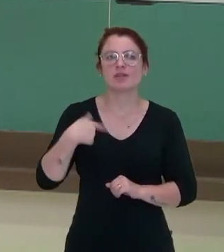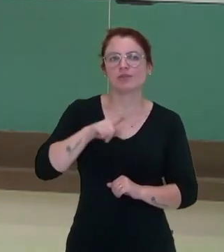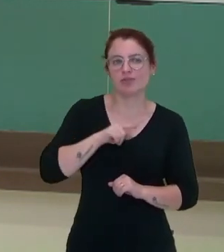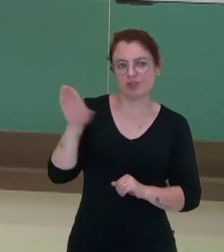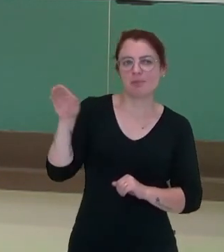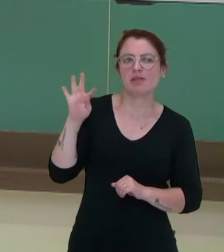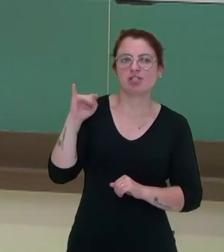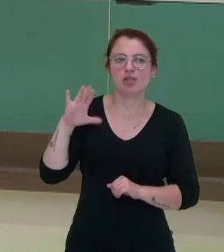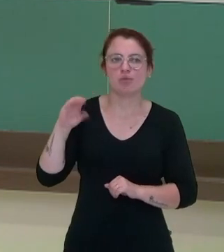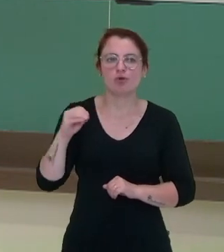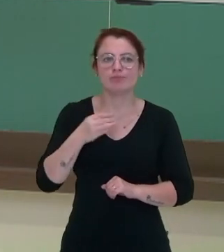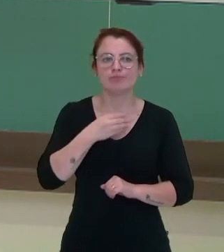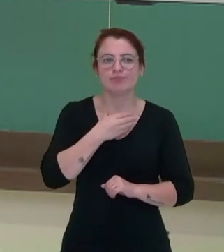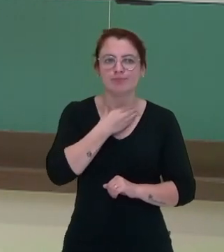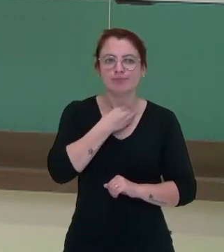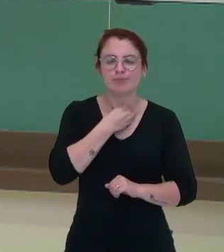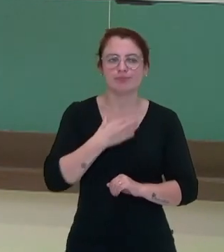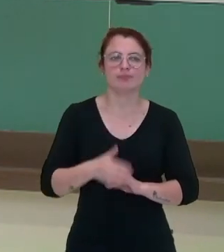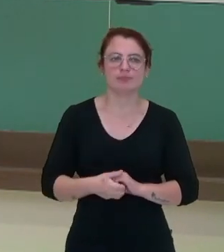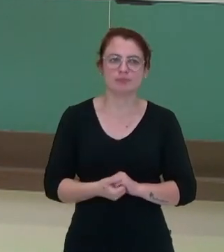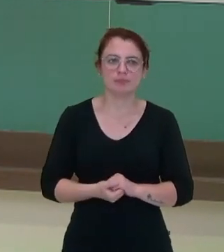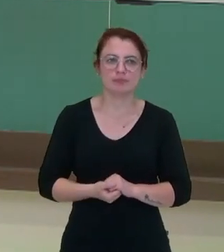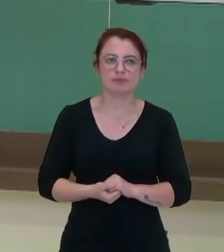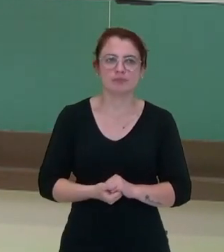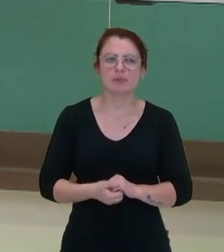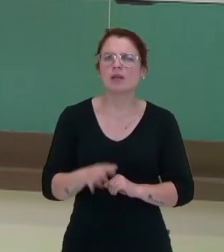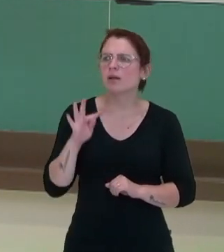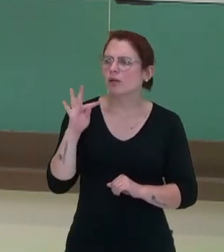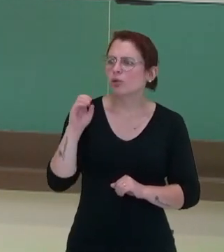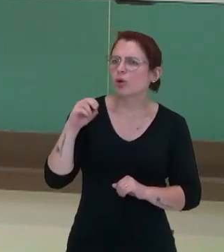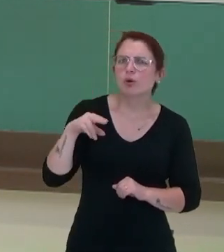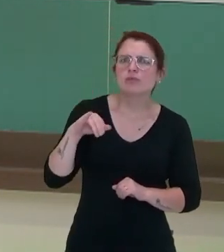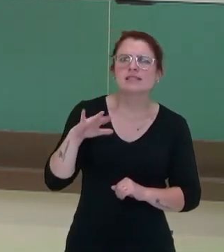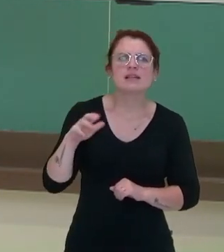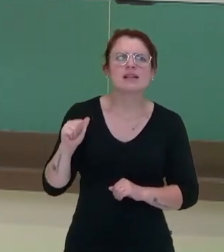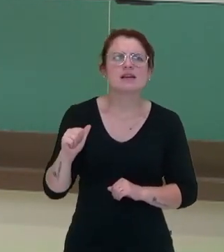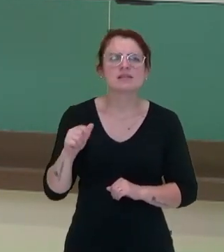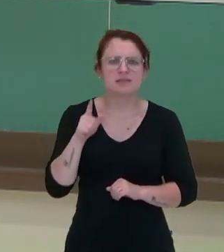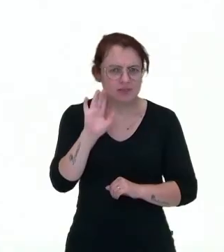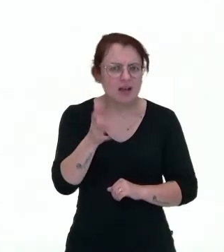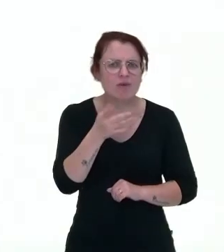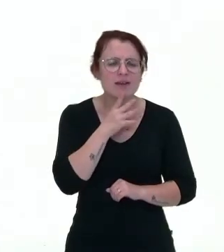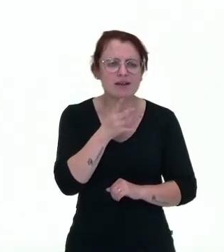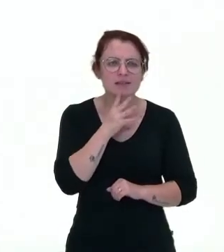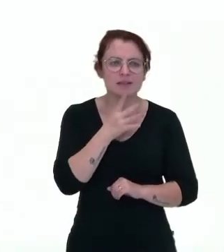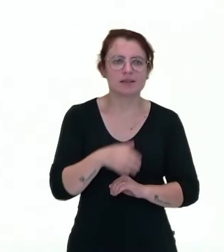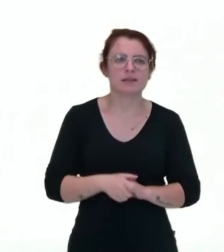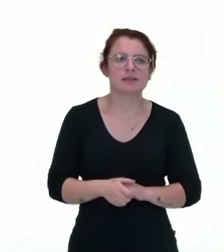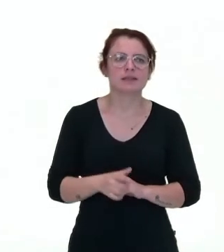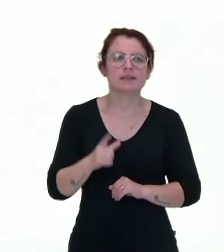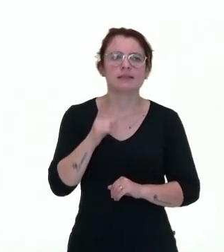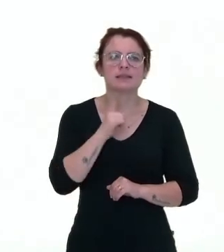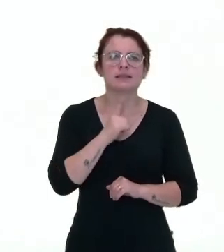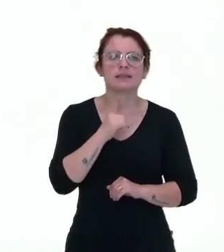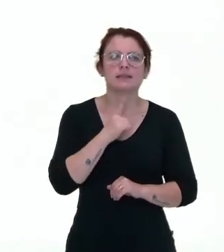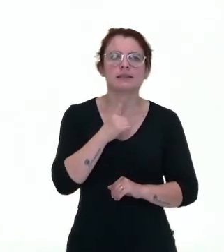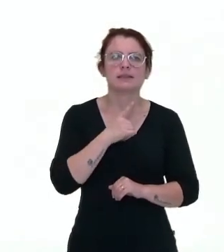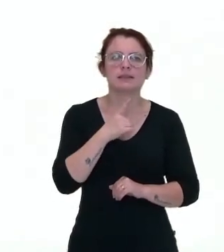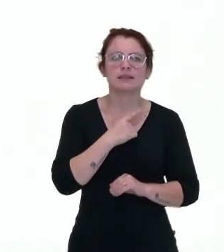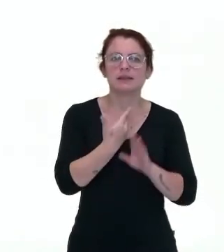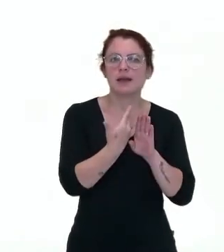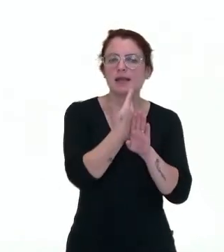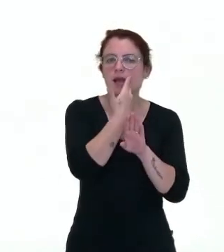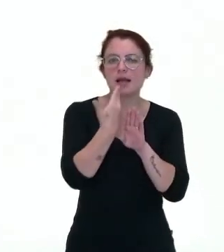O timo. E as tonsilas? Você já ouviu falar? Elas estão localizadas na entrada das